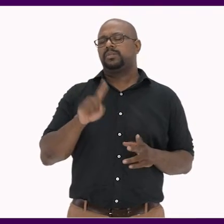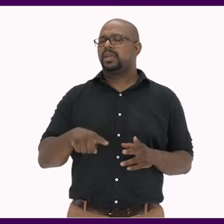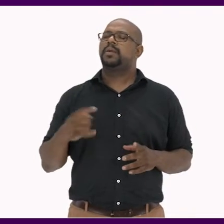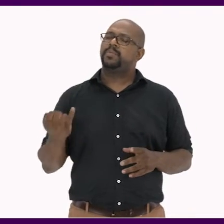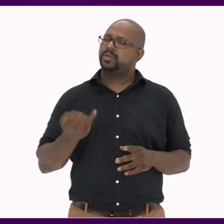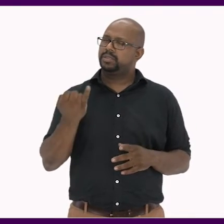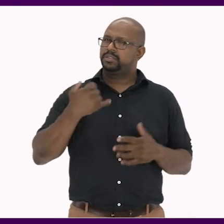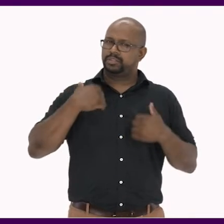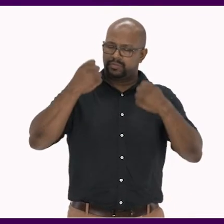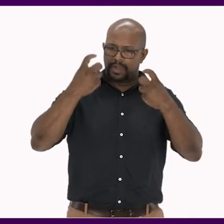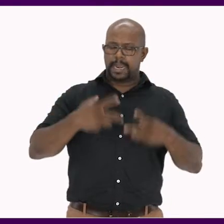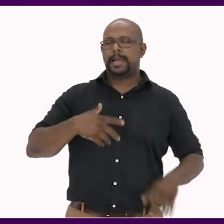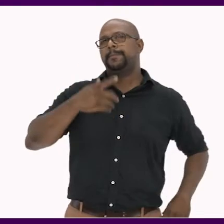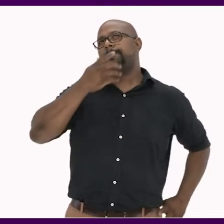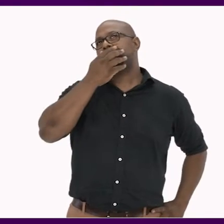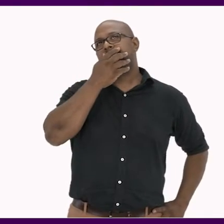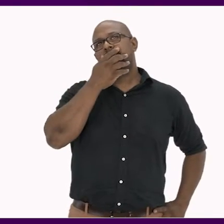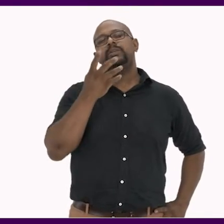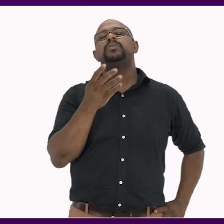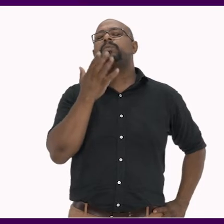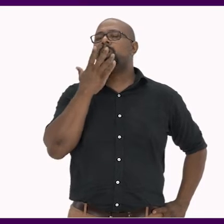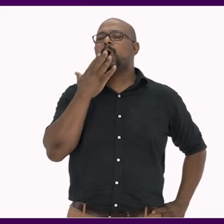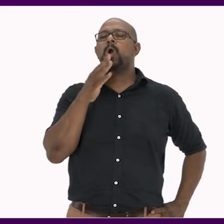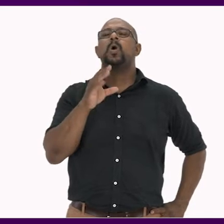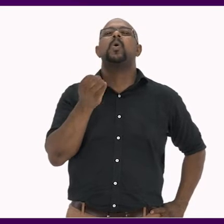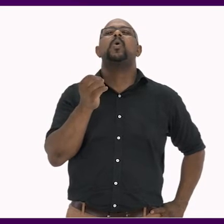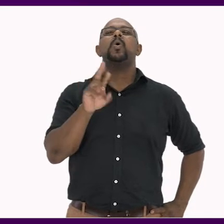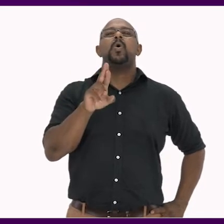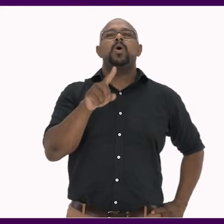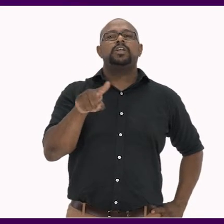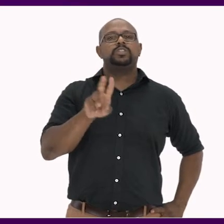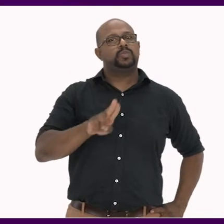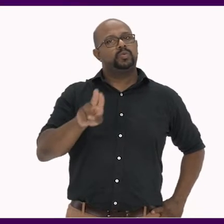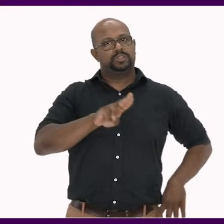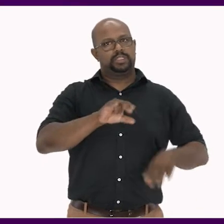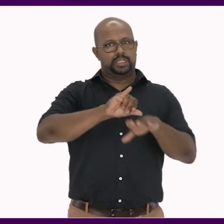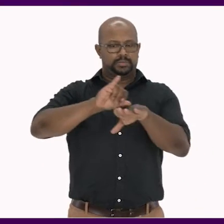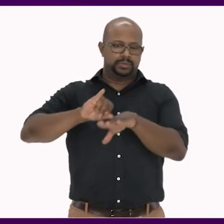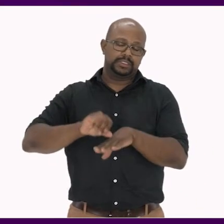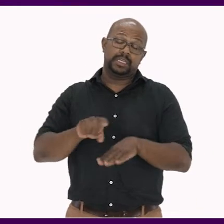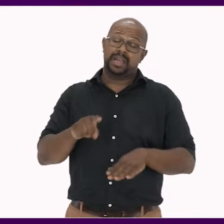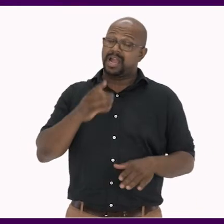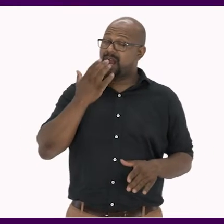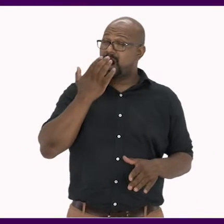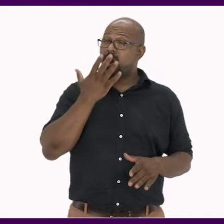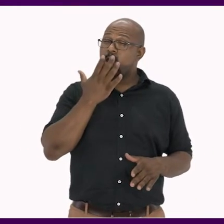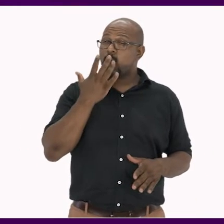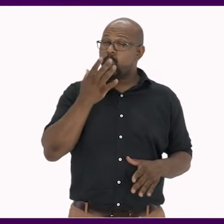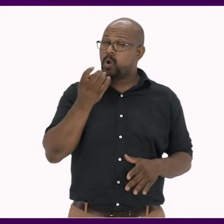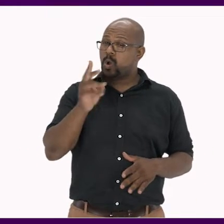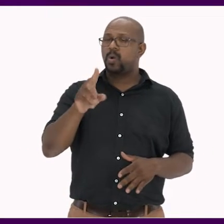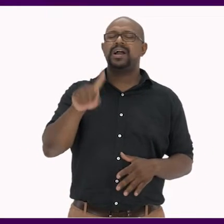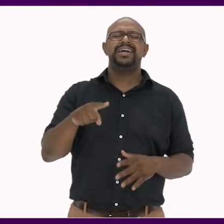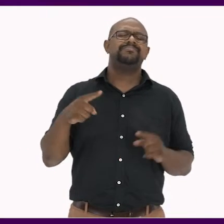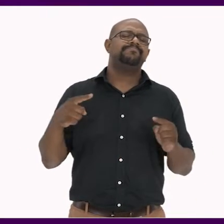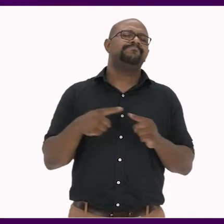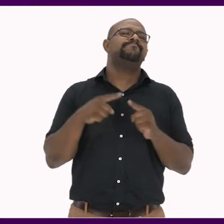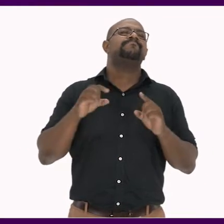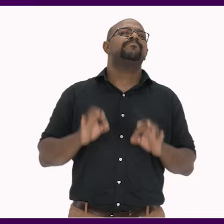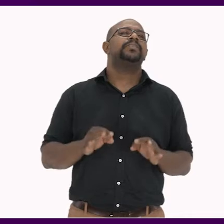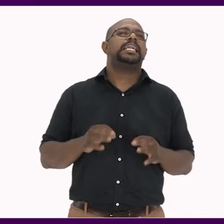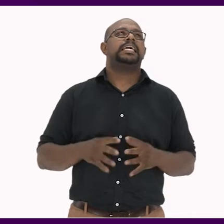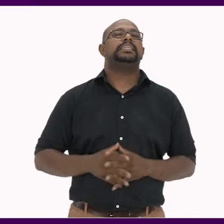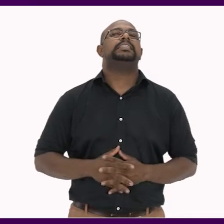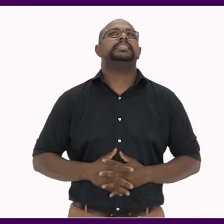que é importante a gente falar é sobre a cor que a gente utiliza nas exposições. Ela também é uma aliada